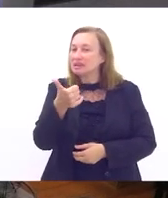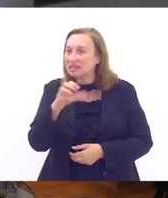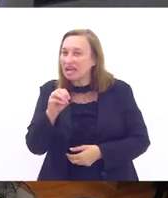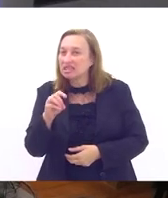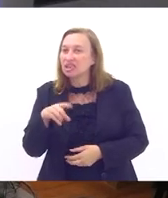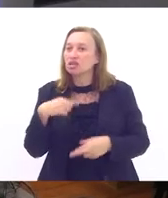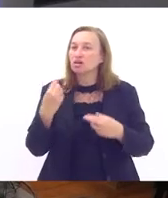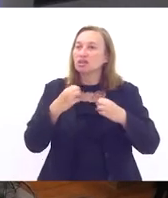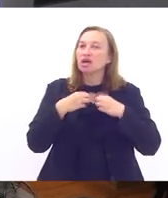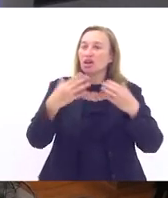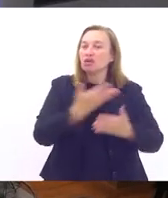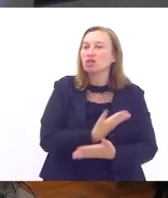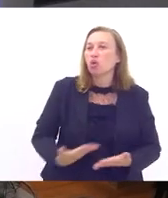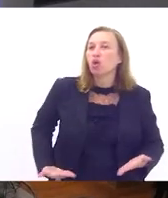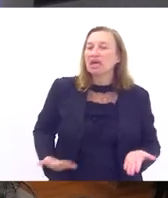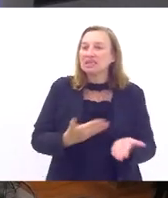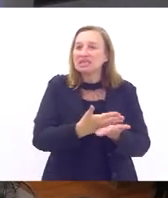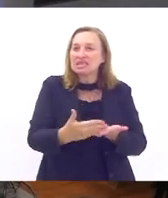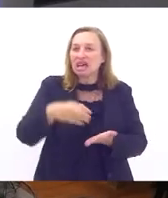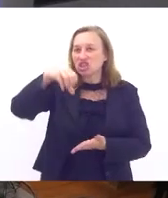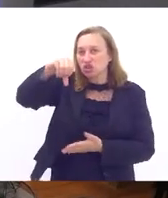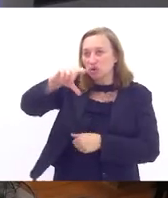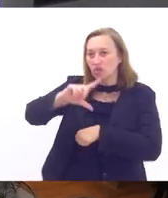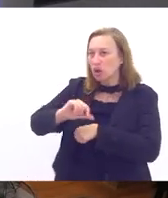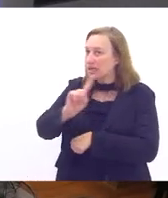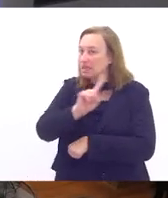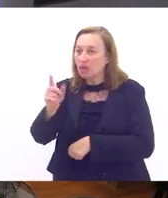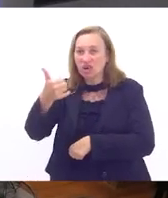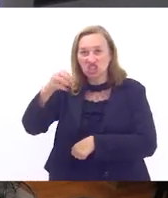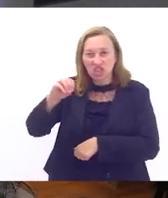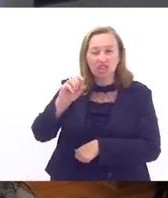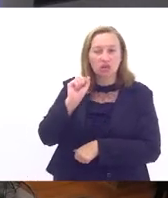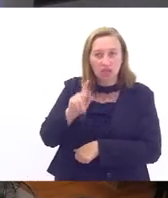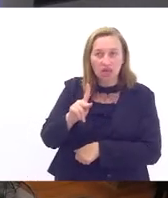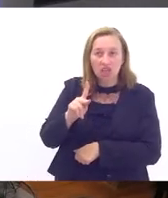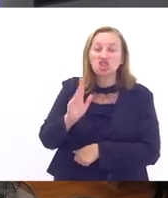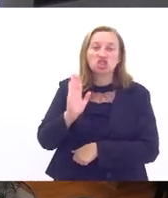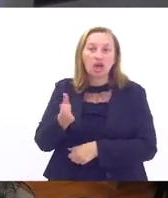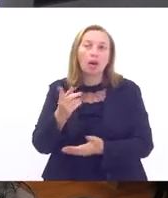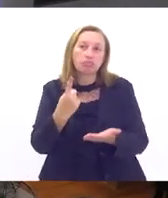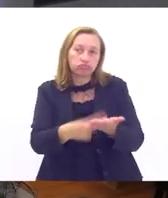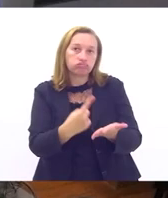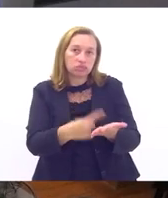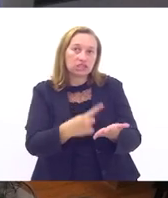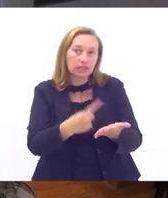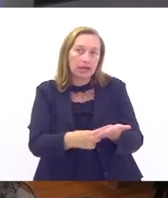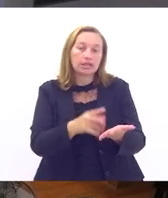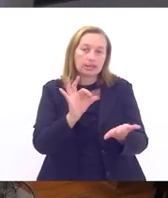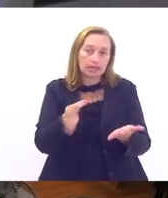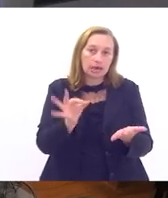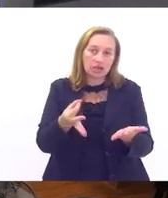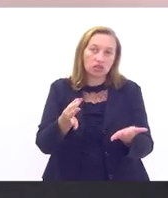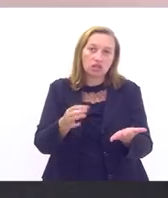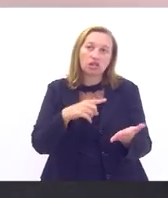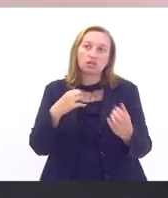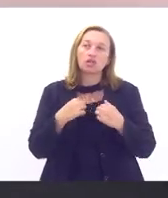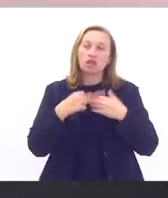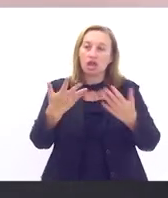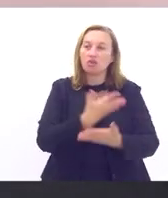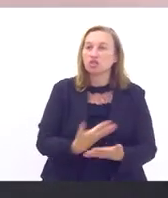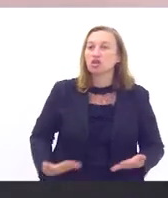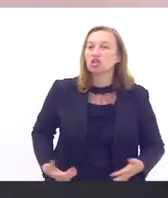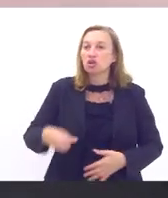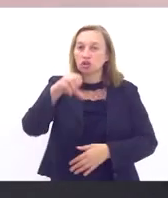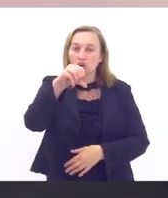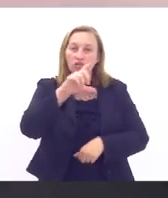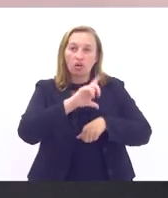nossa audiência começar às 9h, não às 10h. Tá? A gente já poderia deixar isso ajustado, que a nossa audiência será às